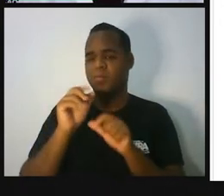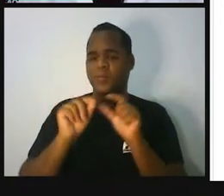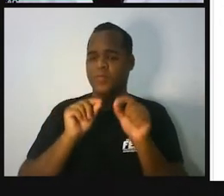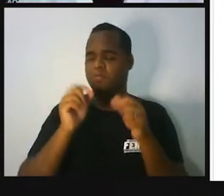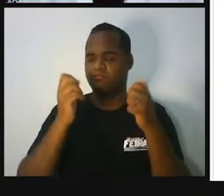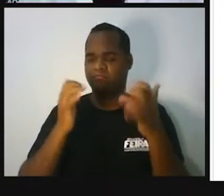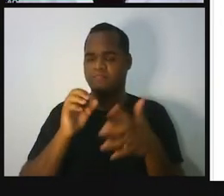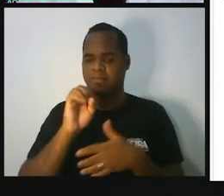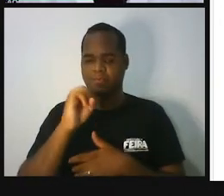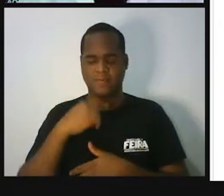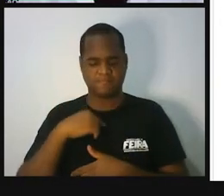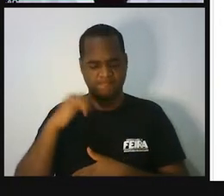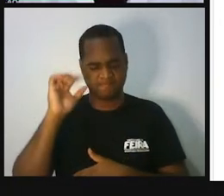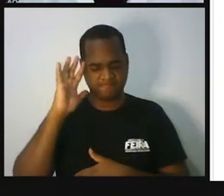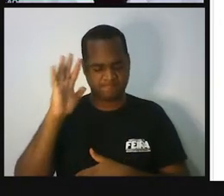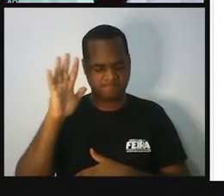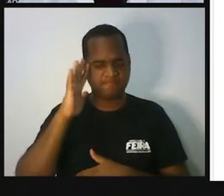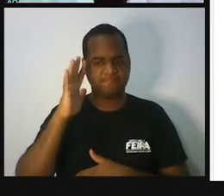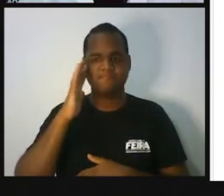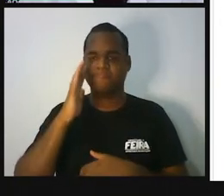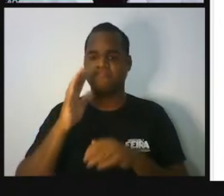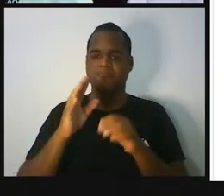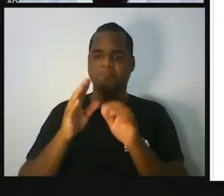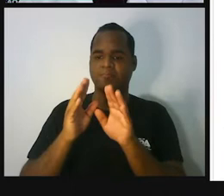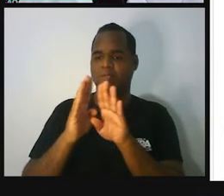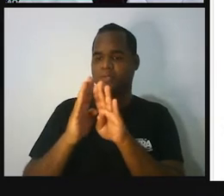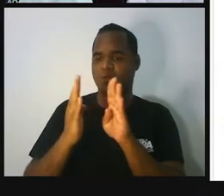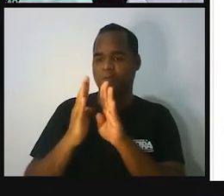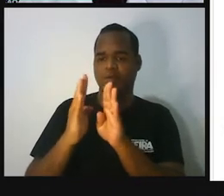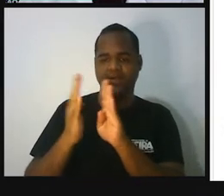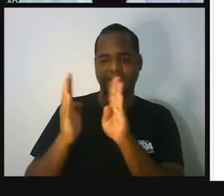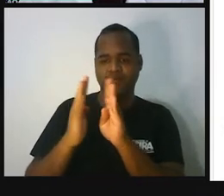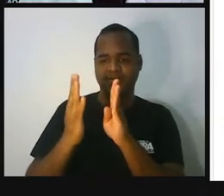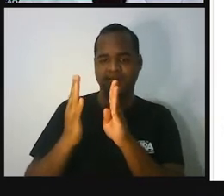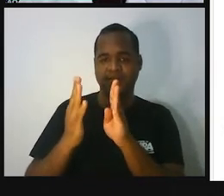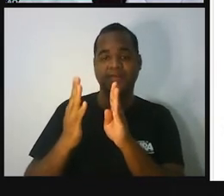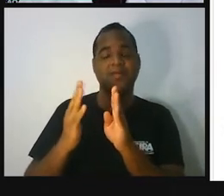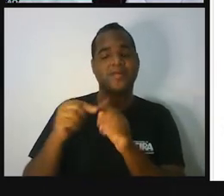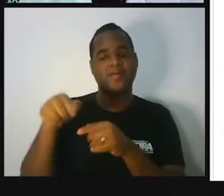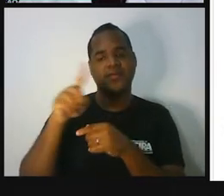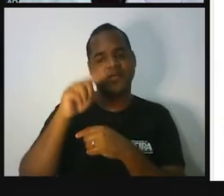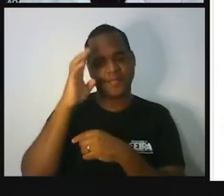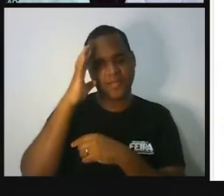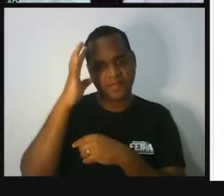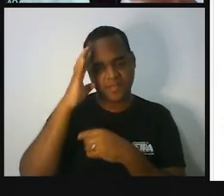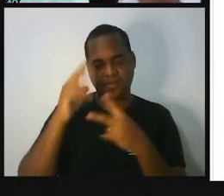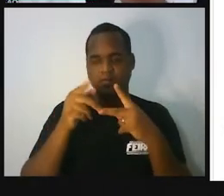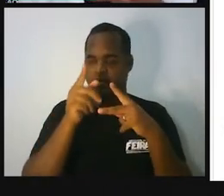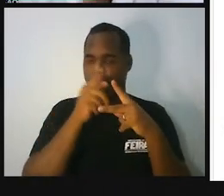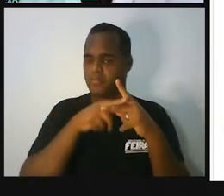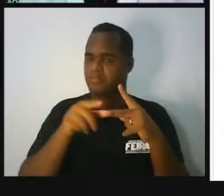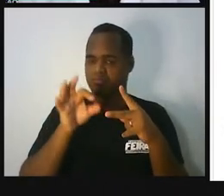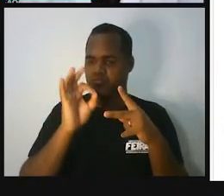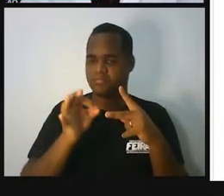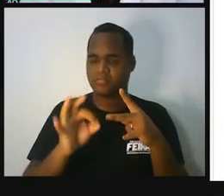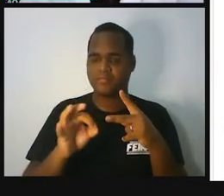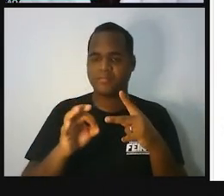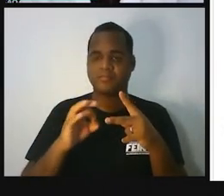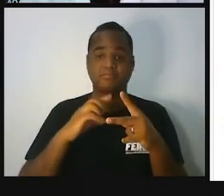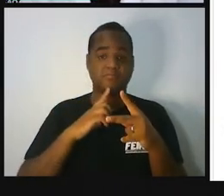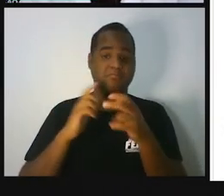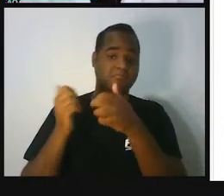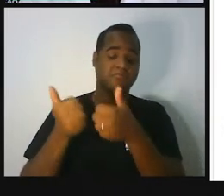eu pensar em abertura eu tô pensando em ângulo exatamente